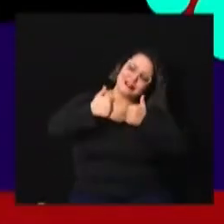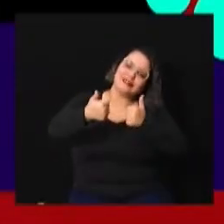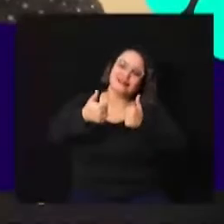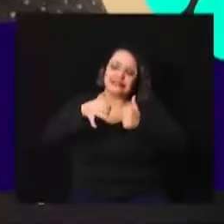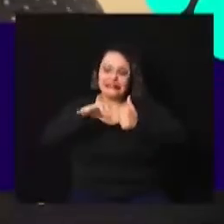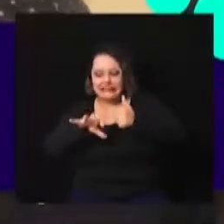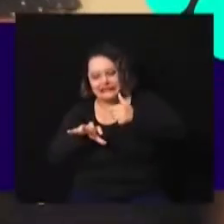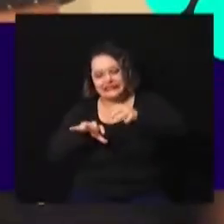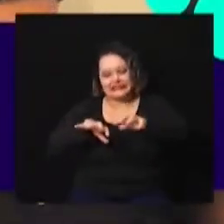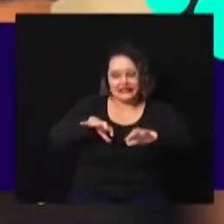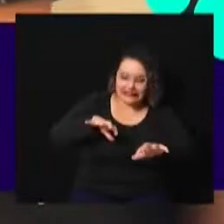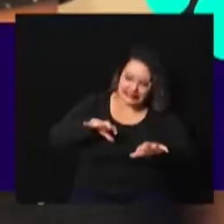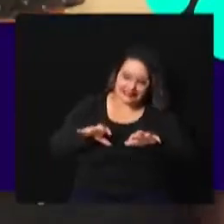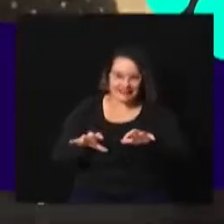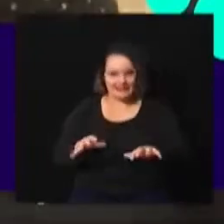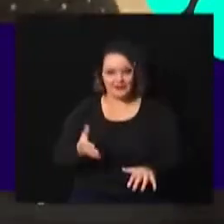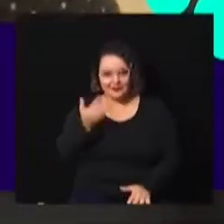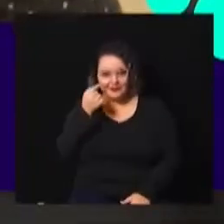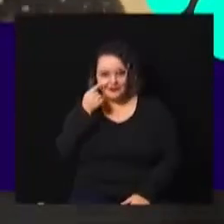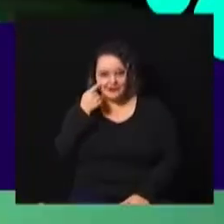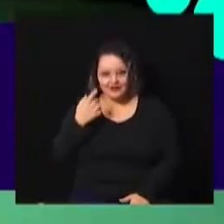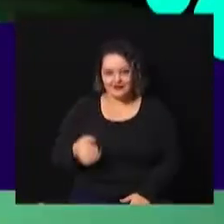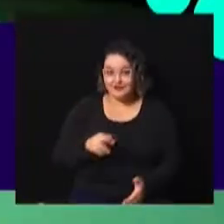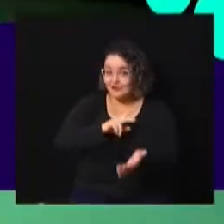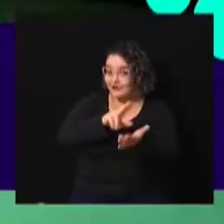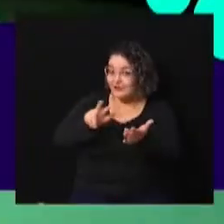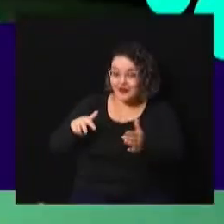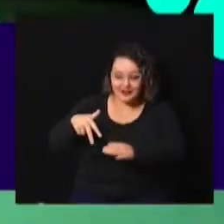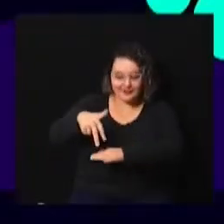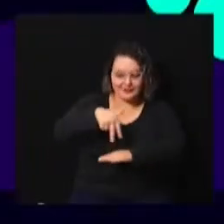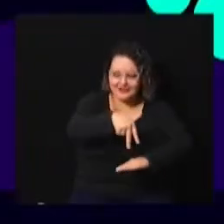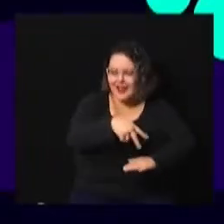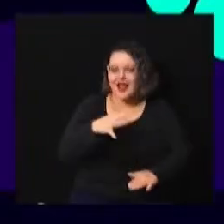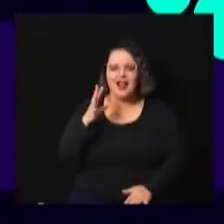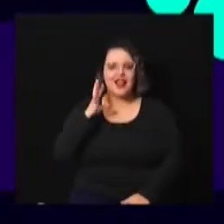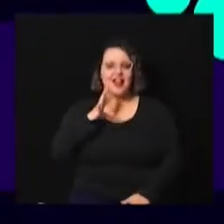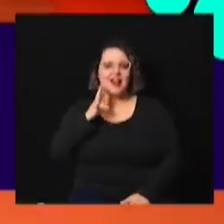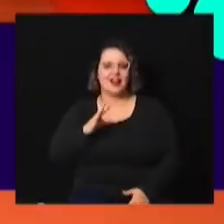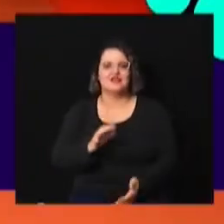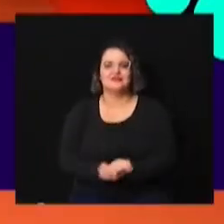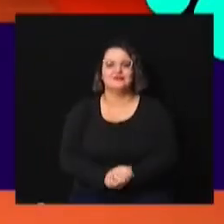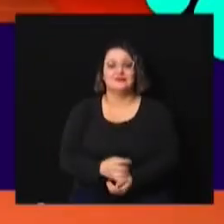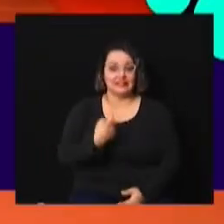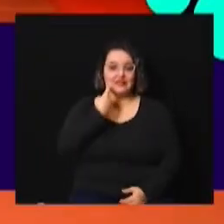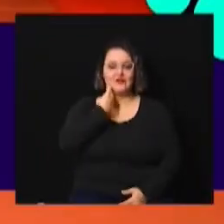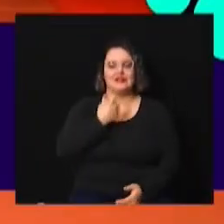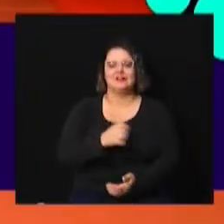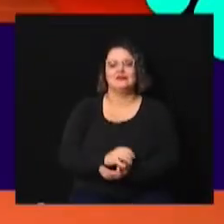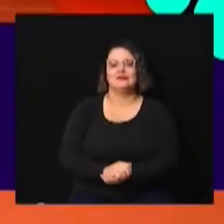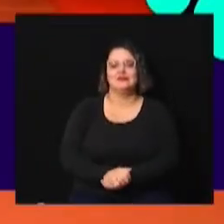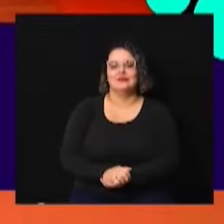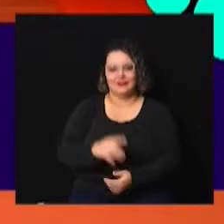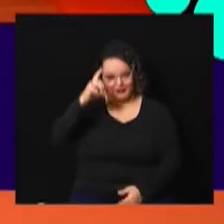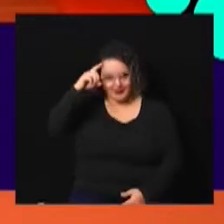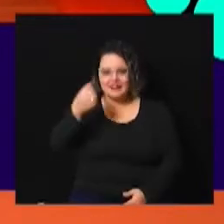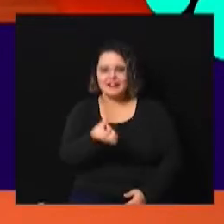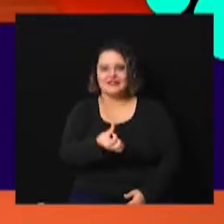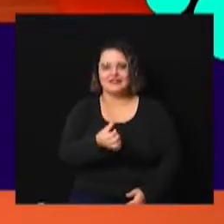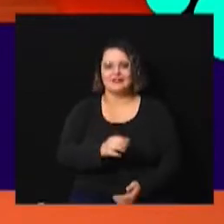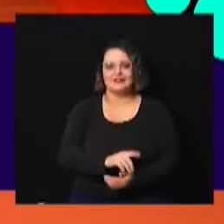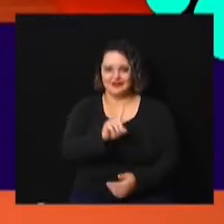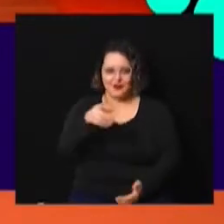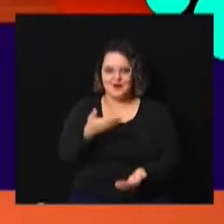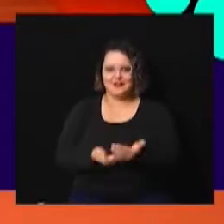aos Pedaços. Vive a gente. Vários personagens legais. Sexta-feira, dia 6.